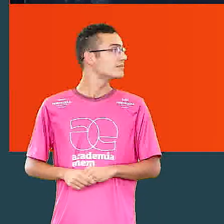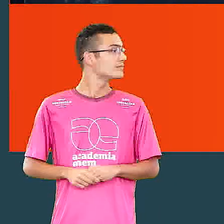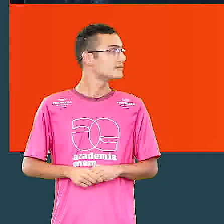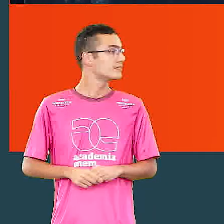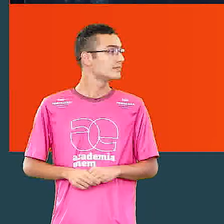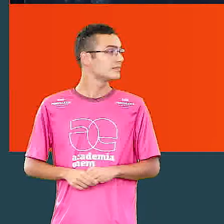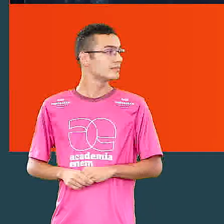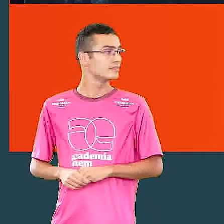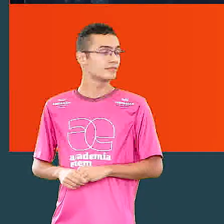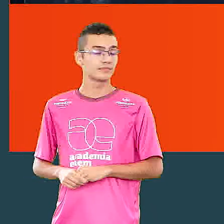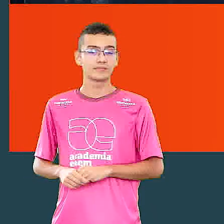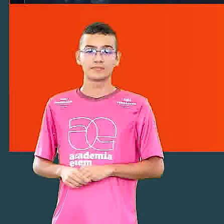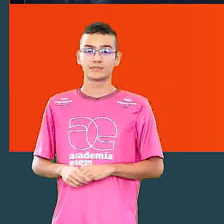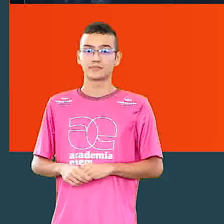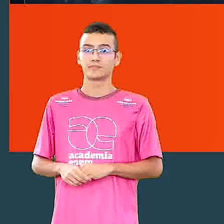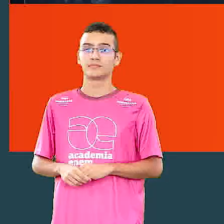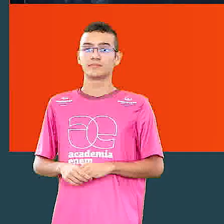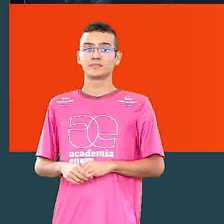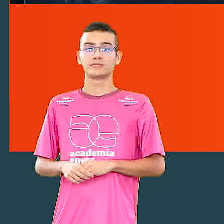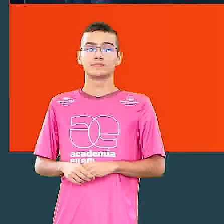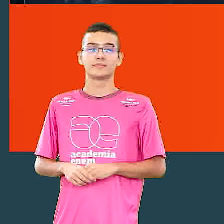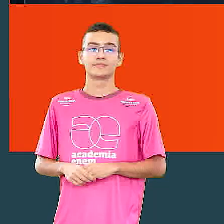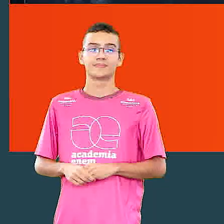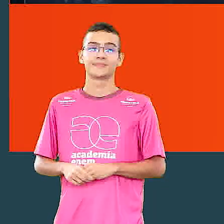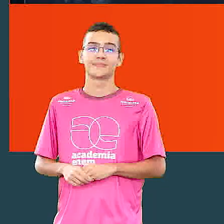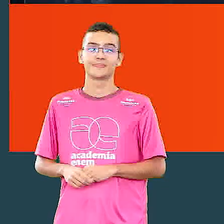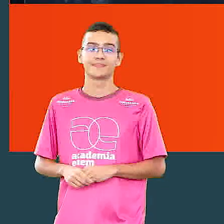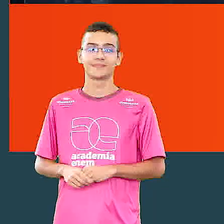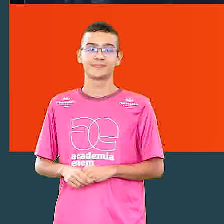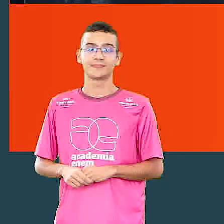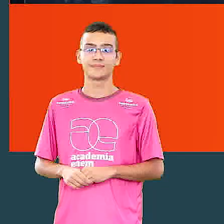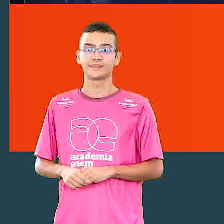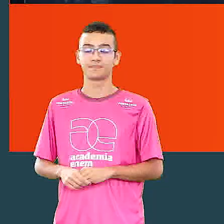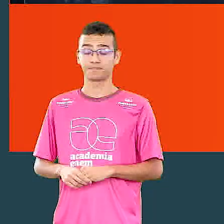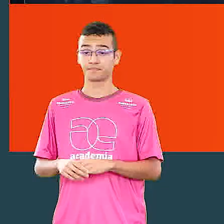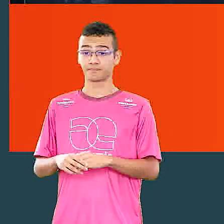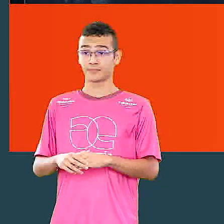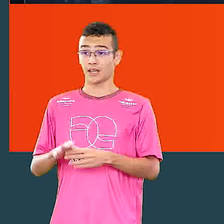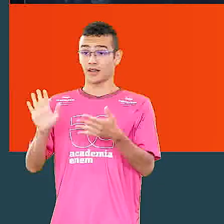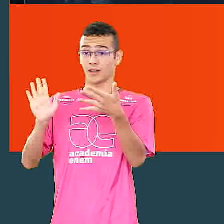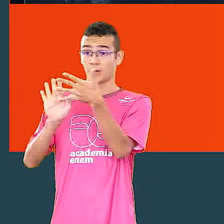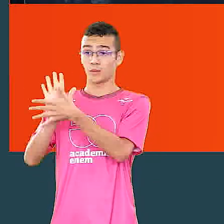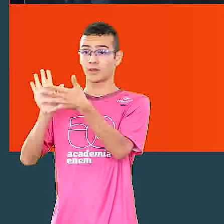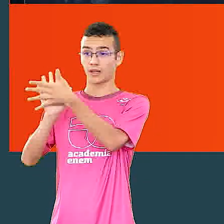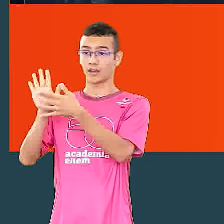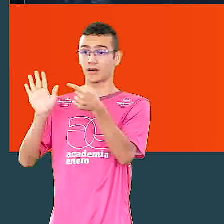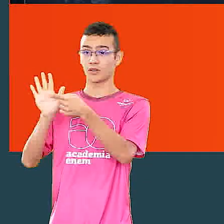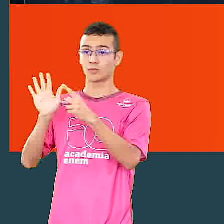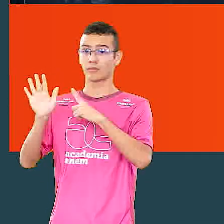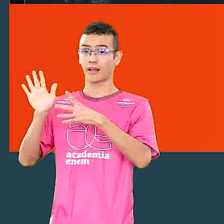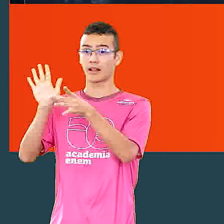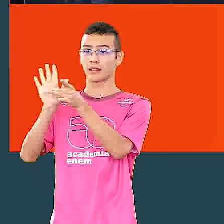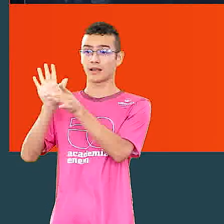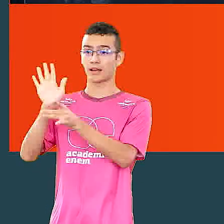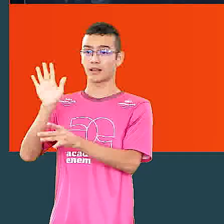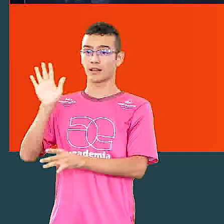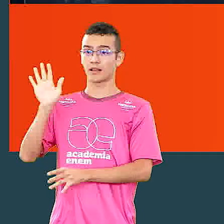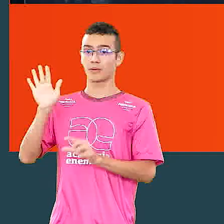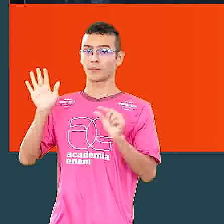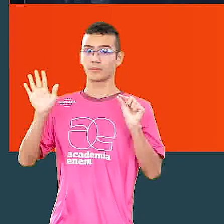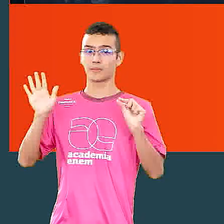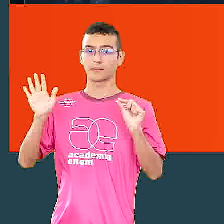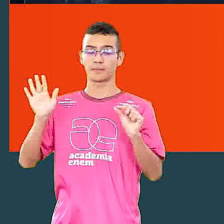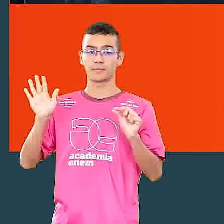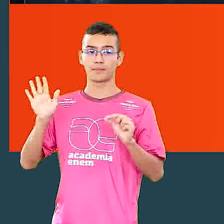onde moravam para trabalhar em diferentes fábricas. Esse texto vai descrever para vocês